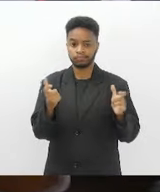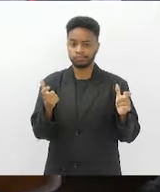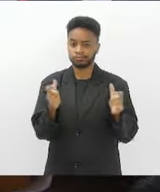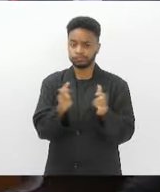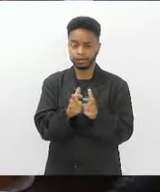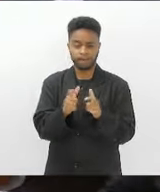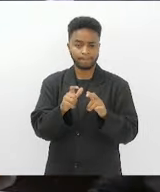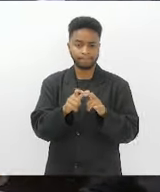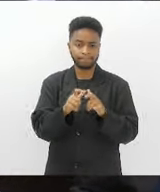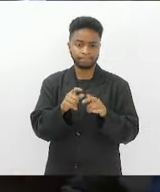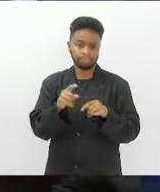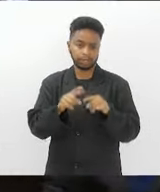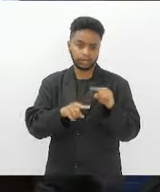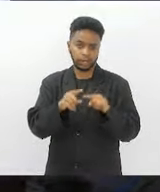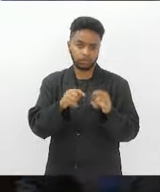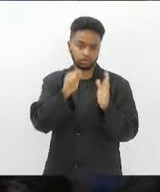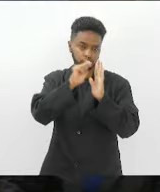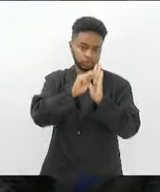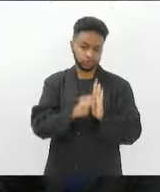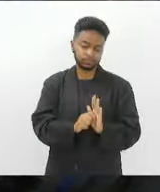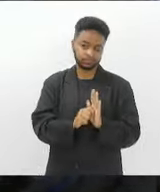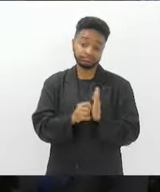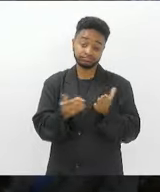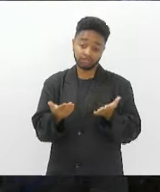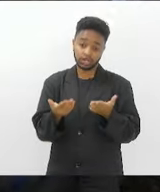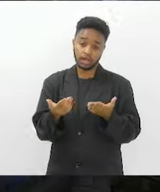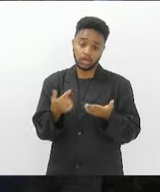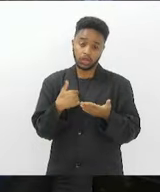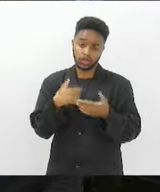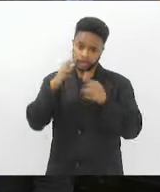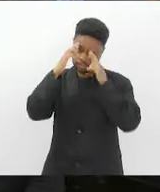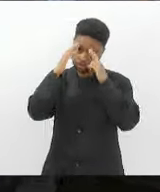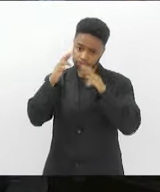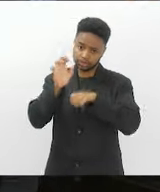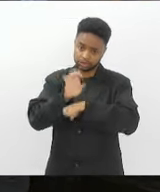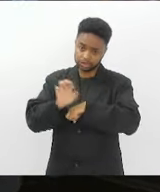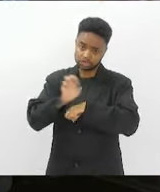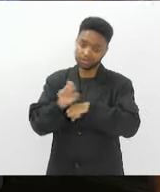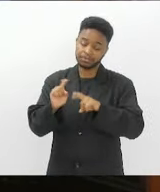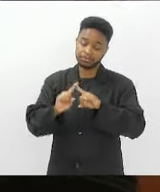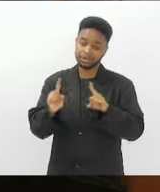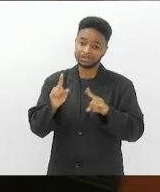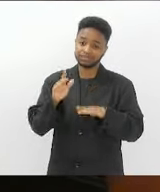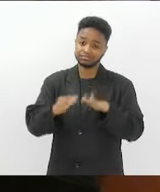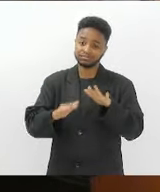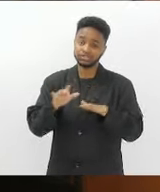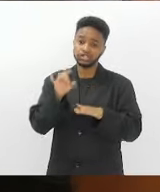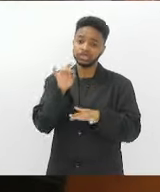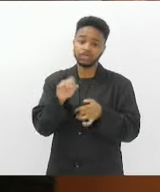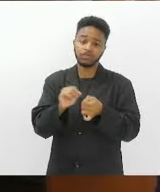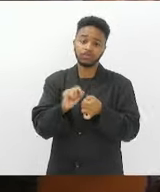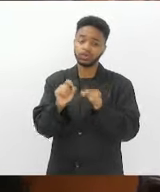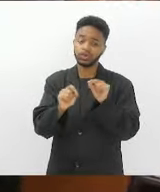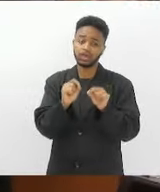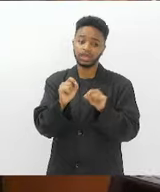hoje, muitas vezes, com todo respeito aos estagiários, mas feito somente por